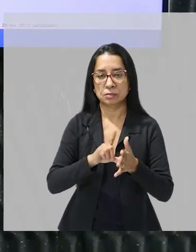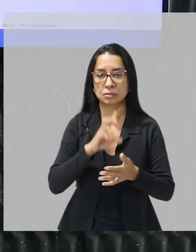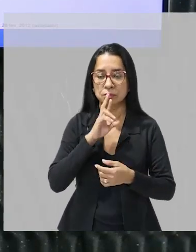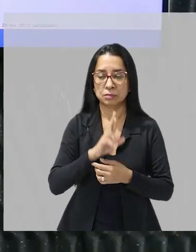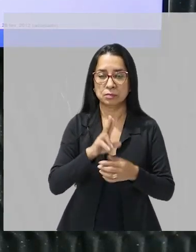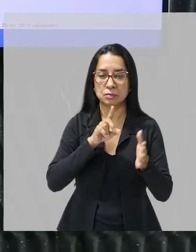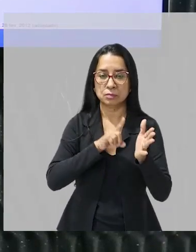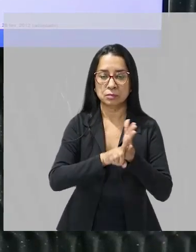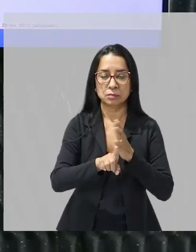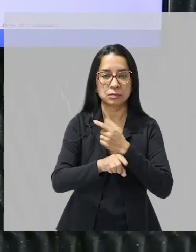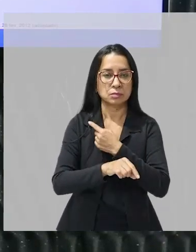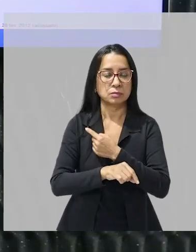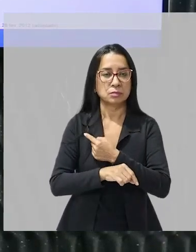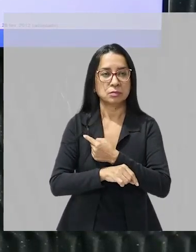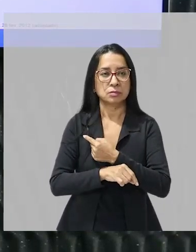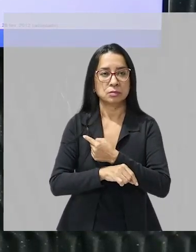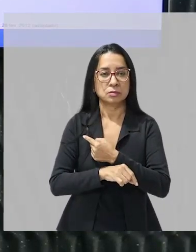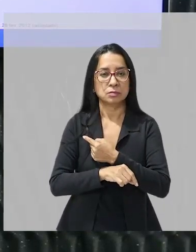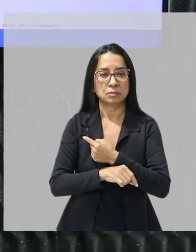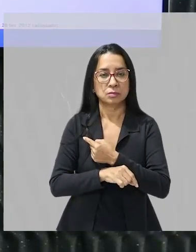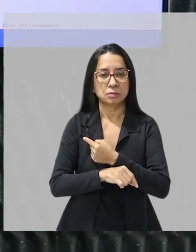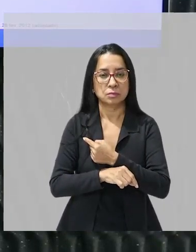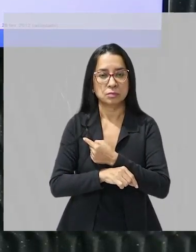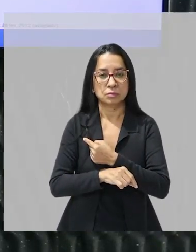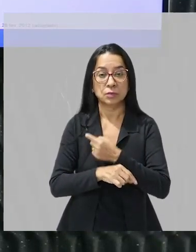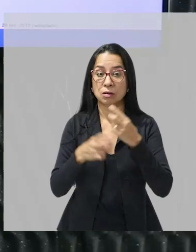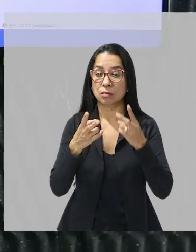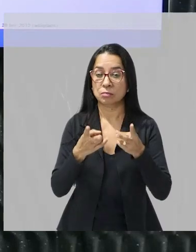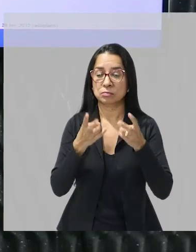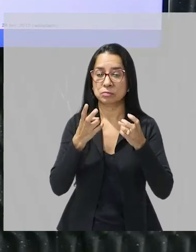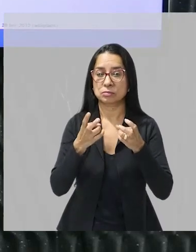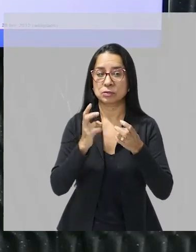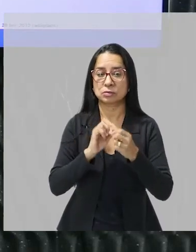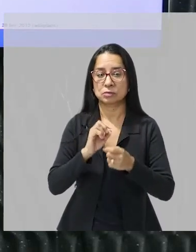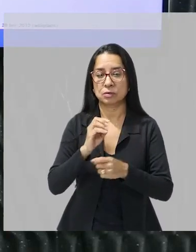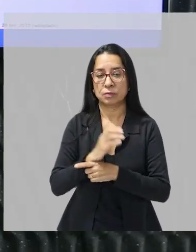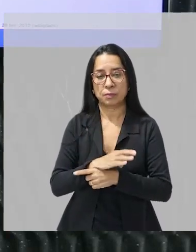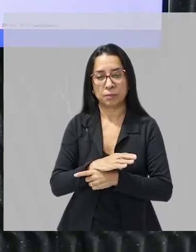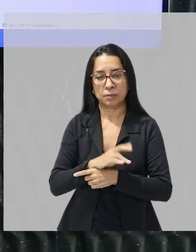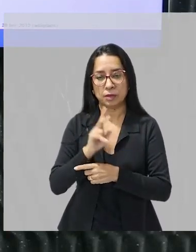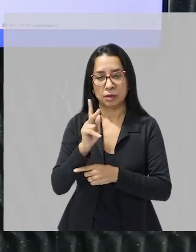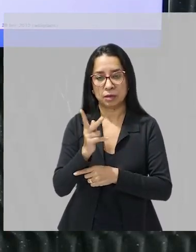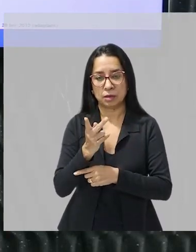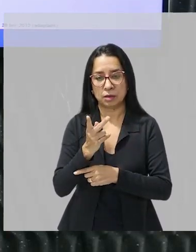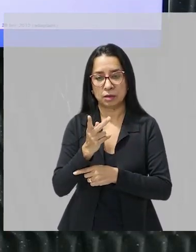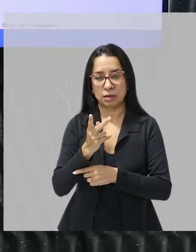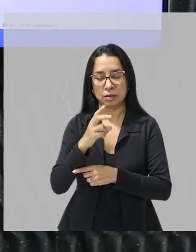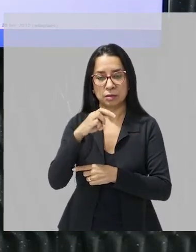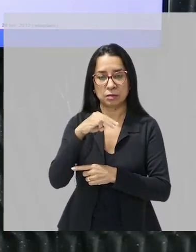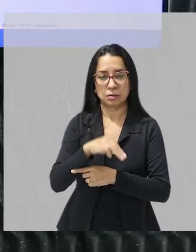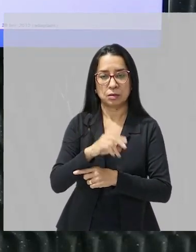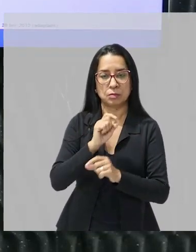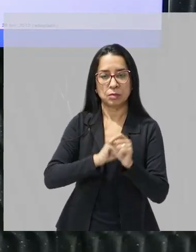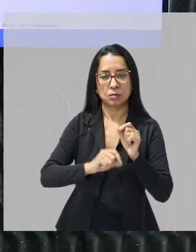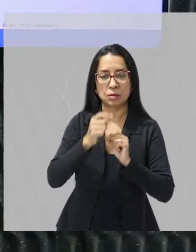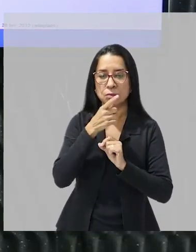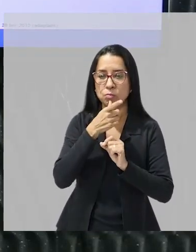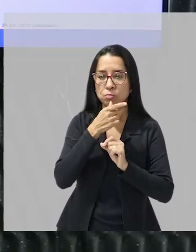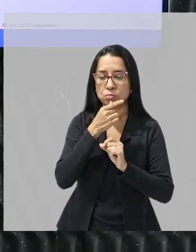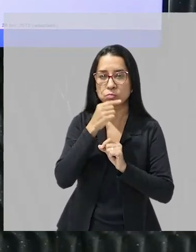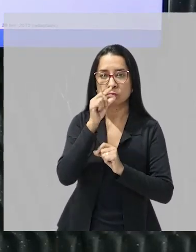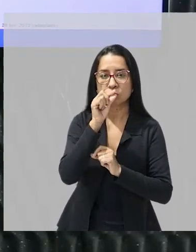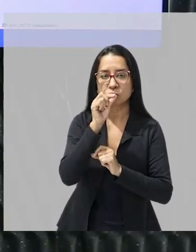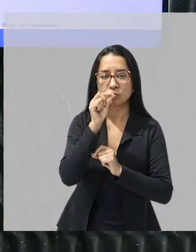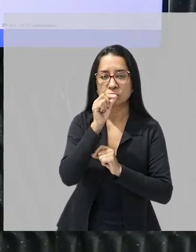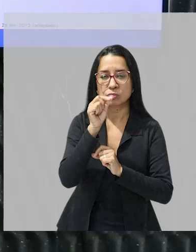essa questão, uma breve observação. A mioglobina, por exemplo, pessoal, é aquele líquidozinho vermelho que sai